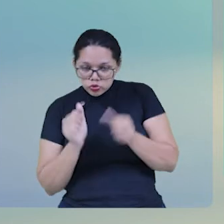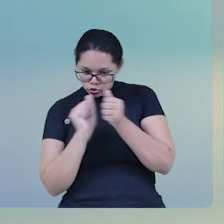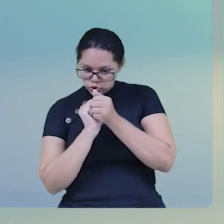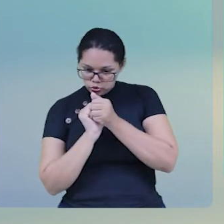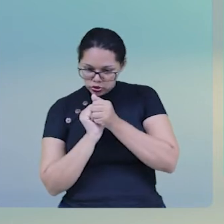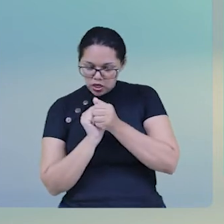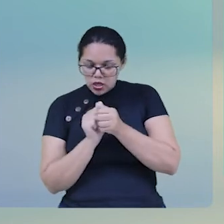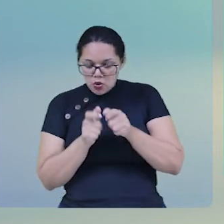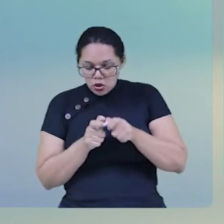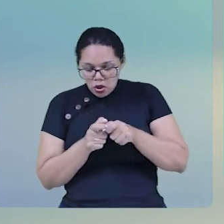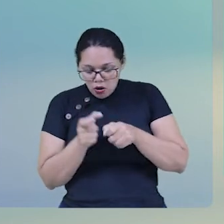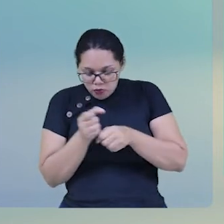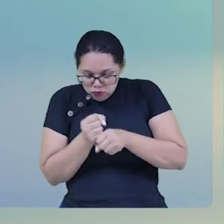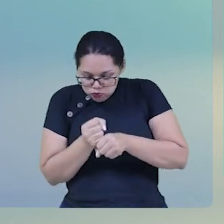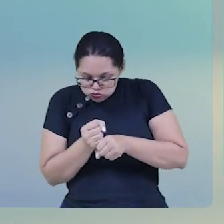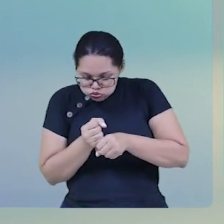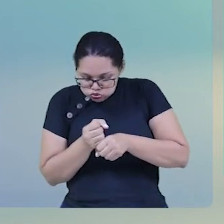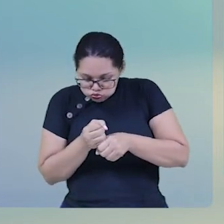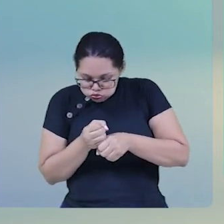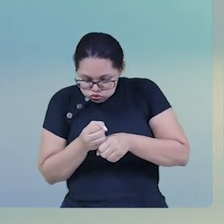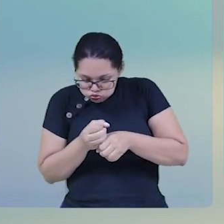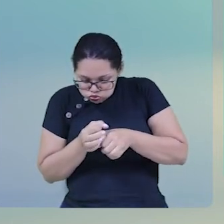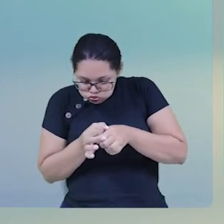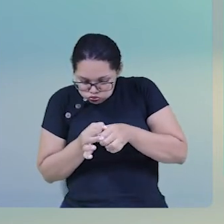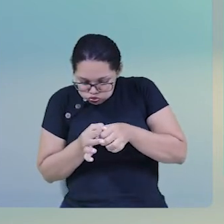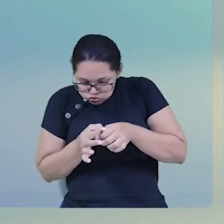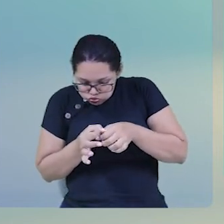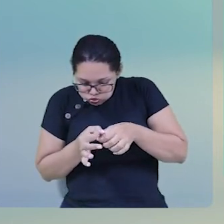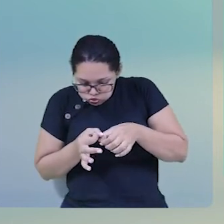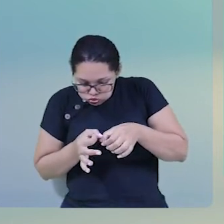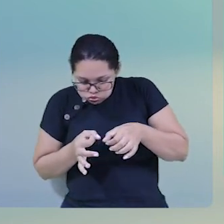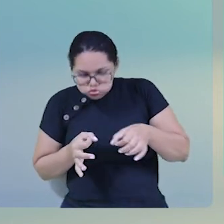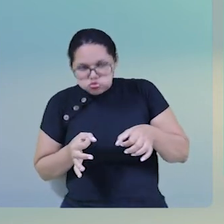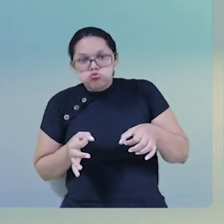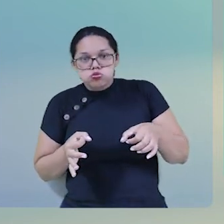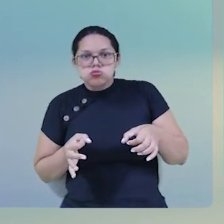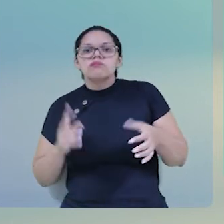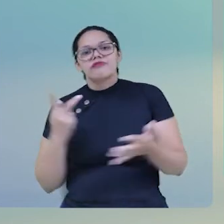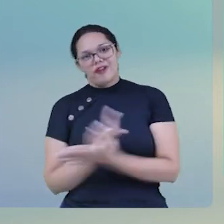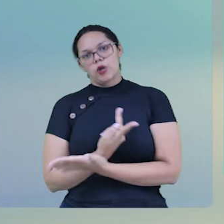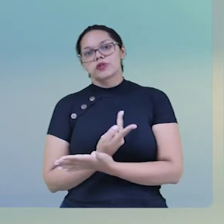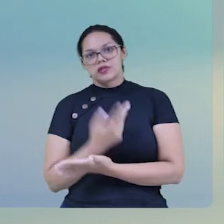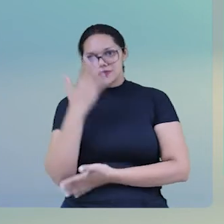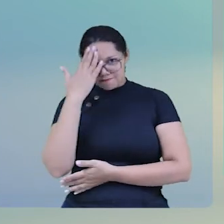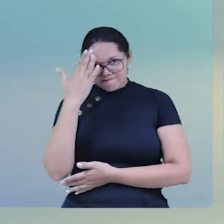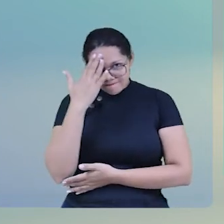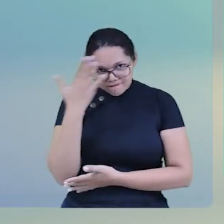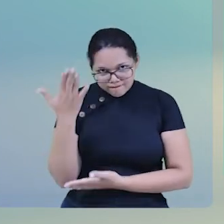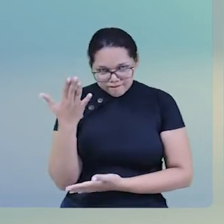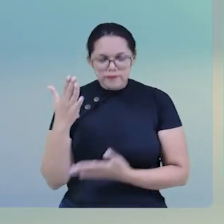ó. Então, o risco de fratura vai aumentando. Ok?